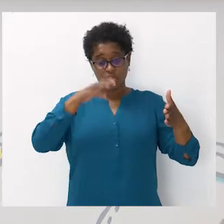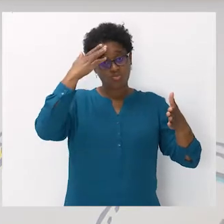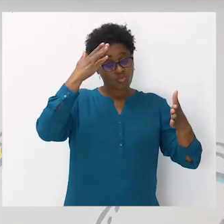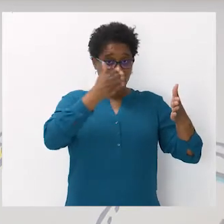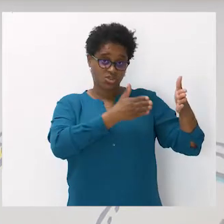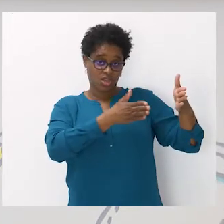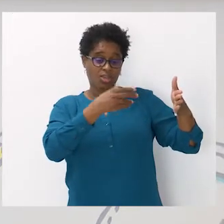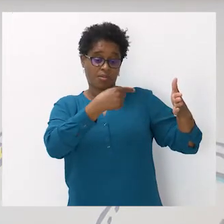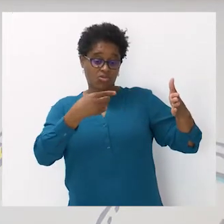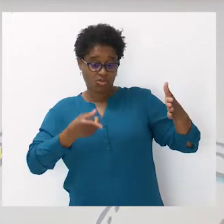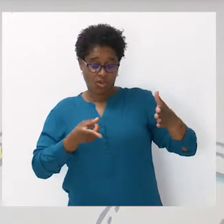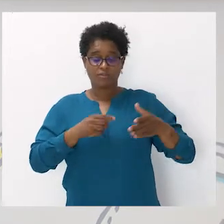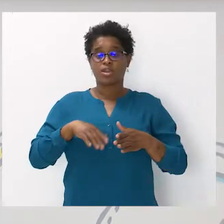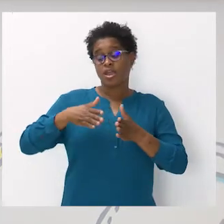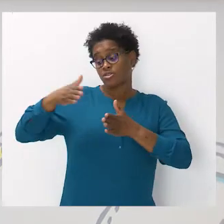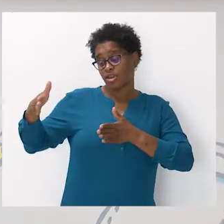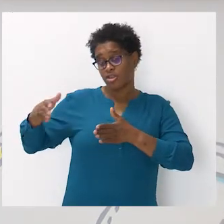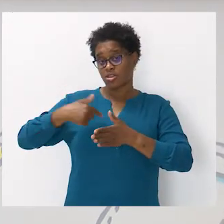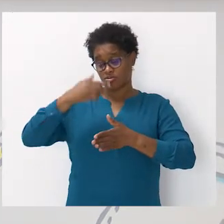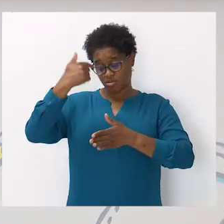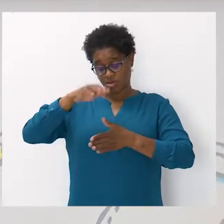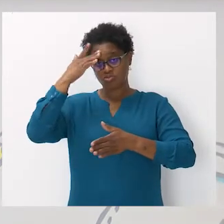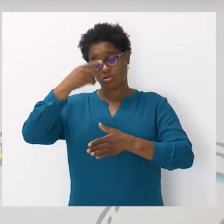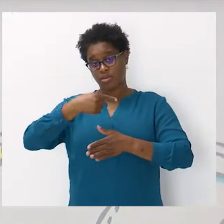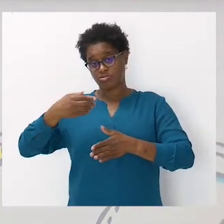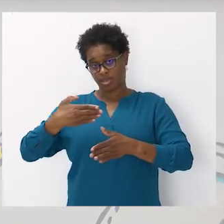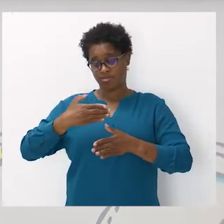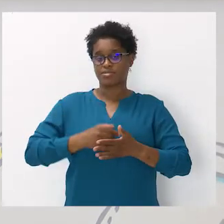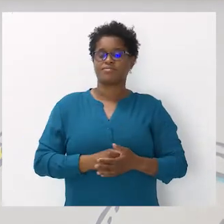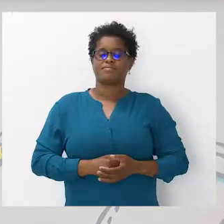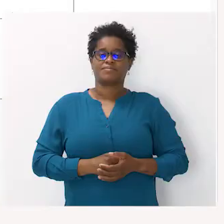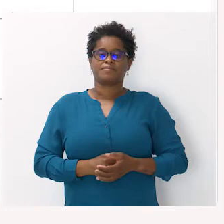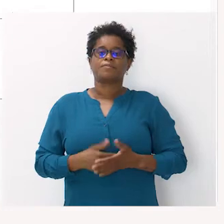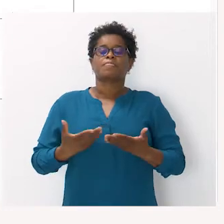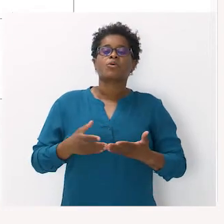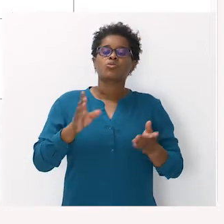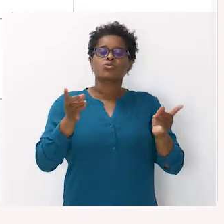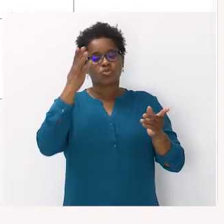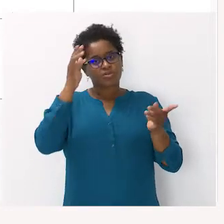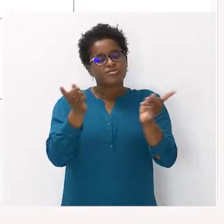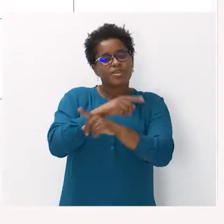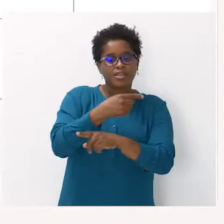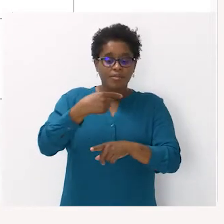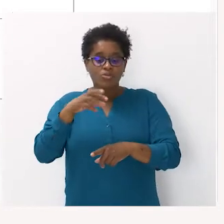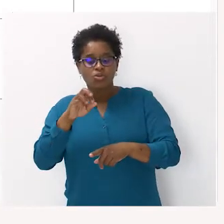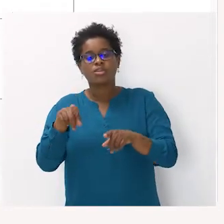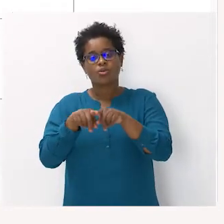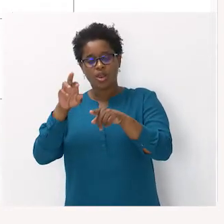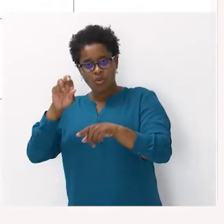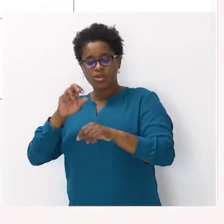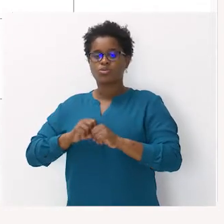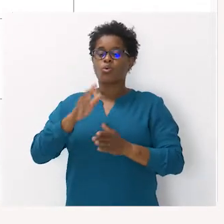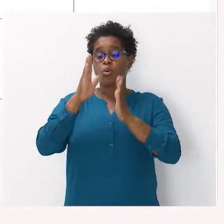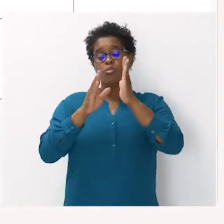menos 9. E à direita eu tenho o número menos 7. O simétrico de menos 8 é 8.